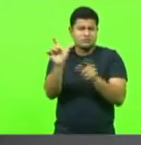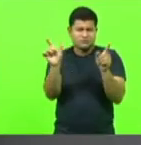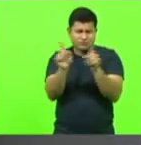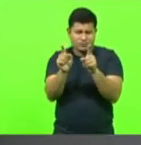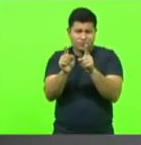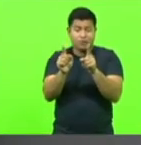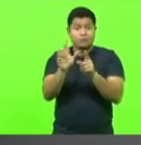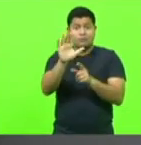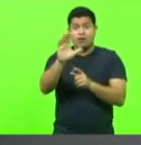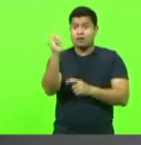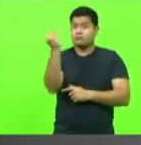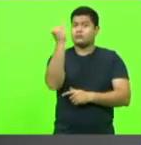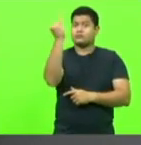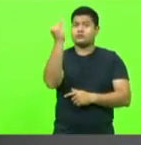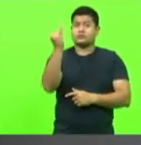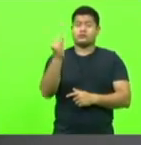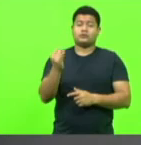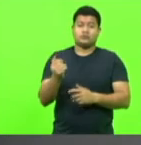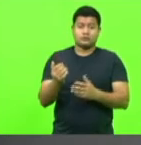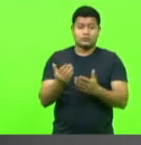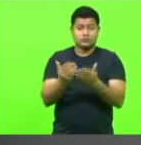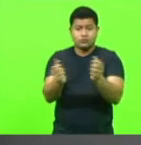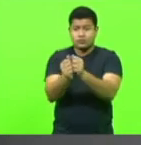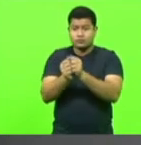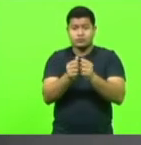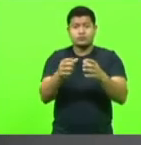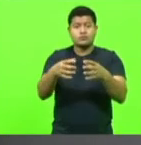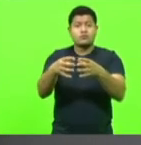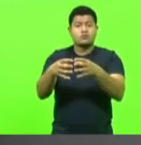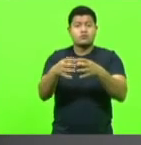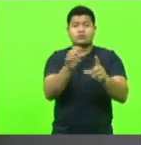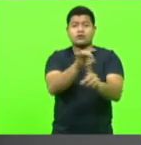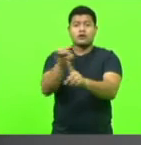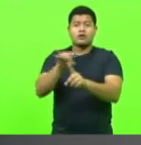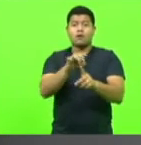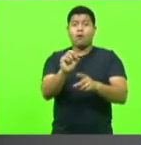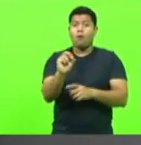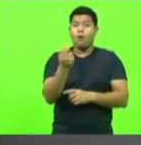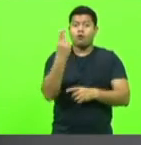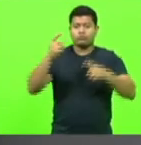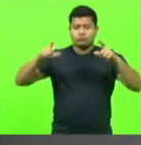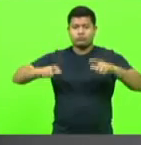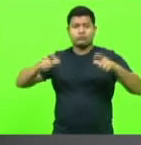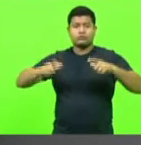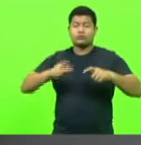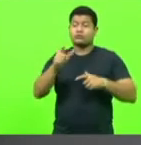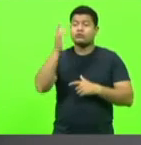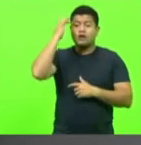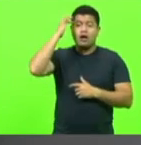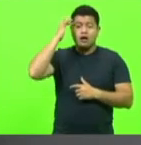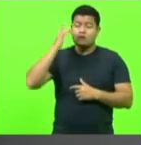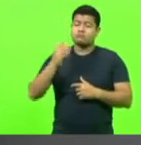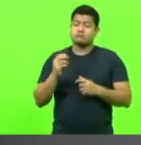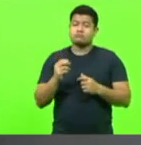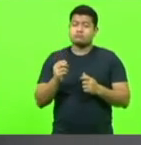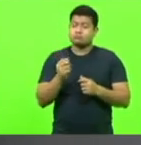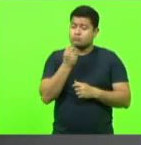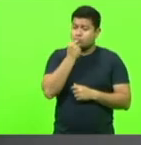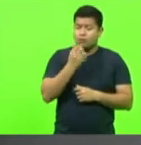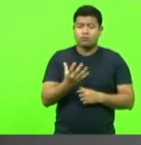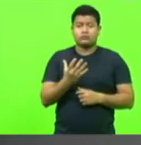vídeos mais significativos em suas bases ou em no local que acharem mais